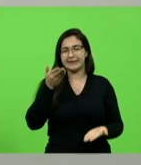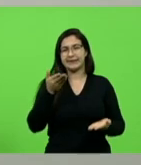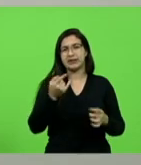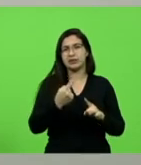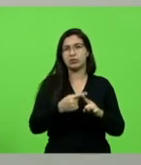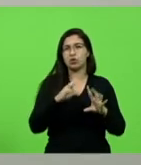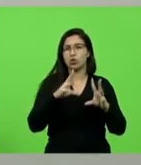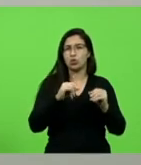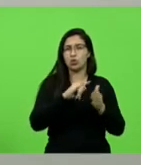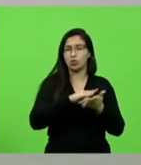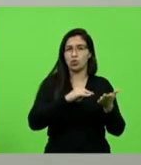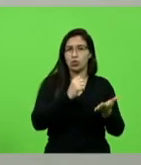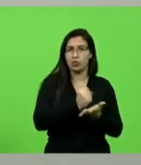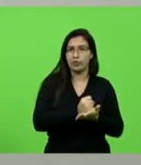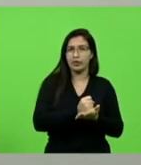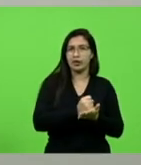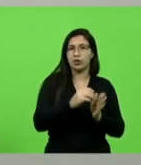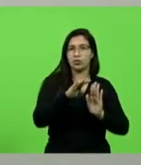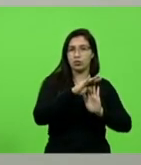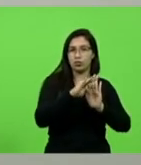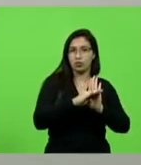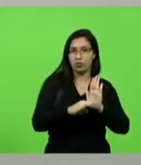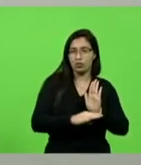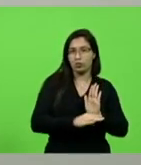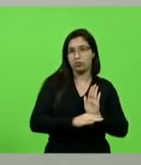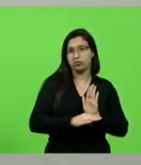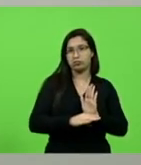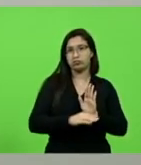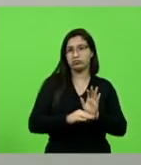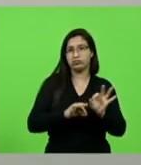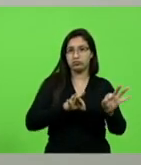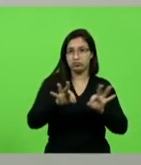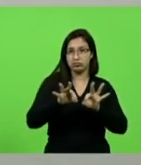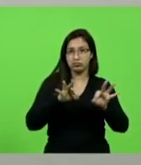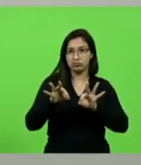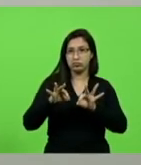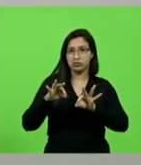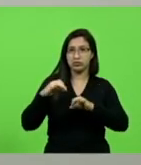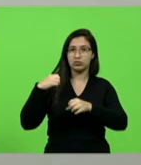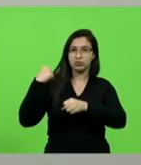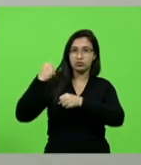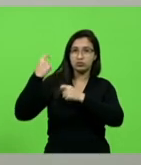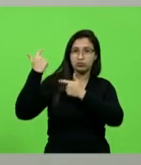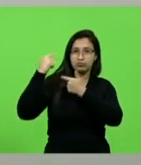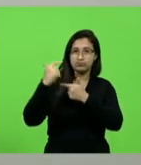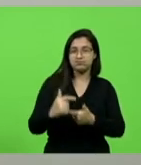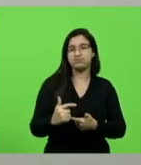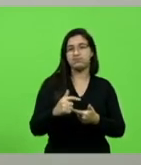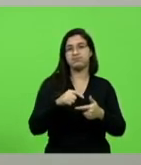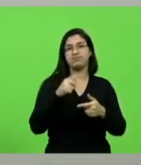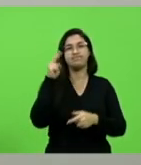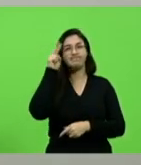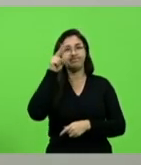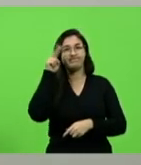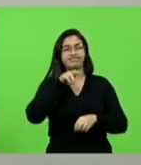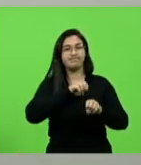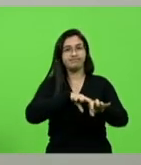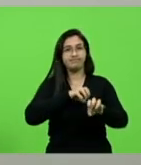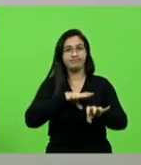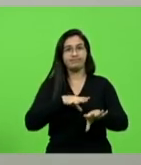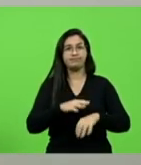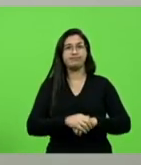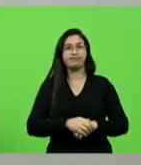documentos normativos elaborados ao longo da história da nossa educação e ferindo, principalmente, alguns